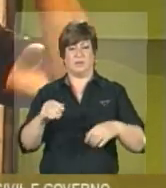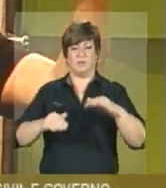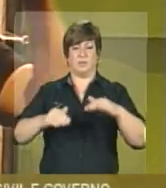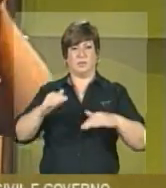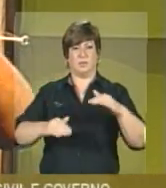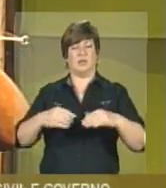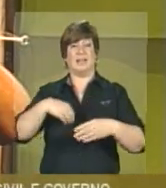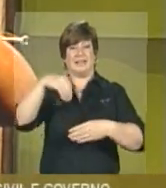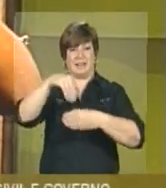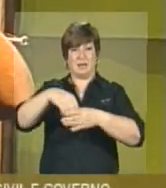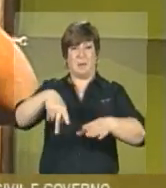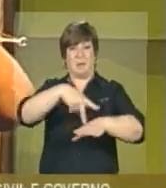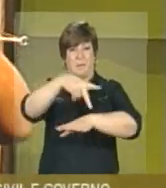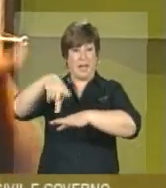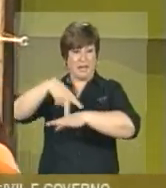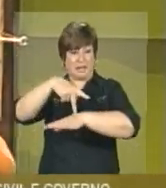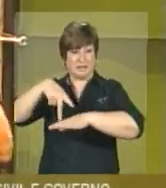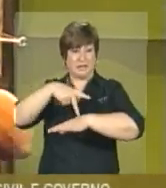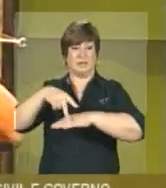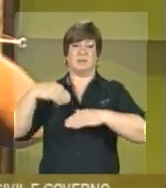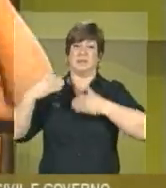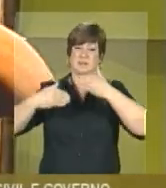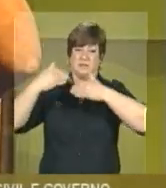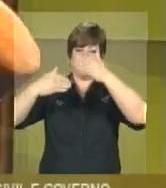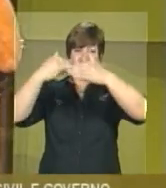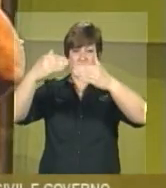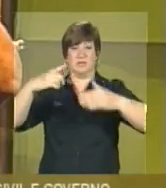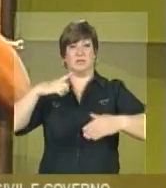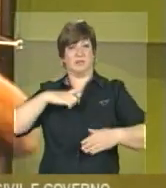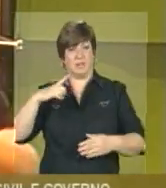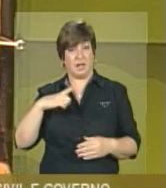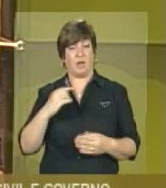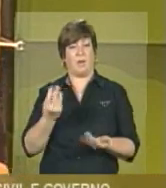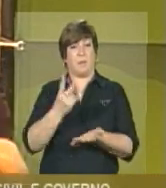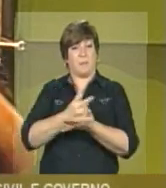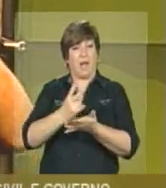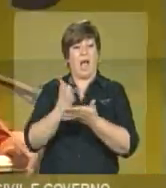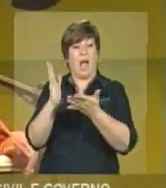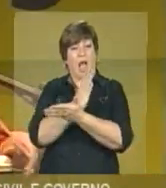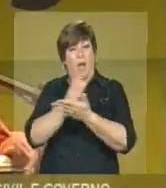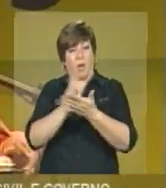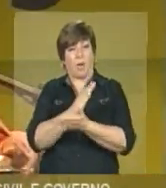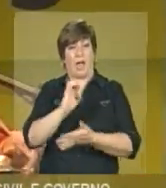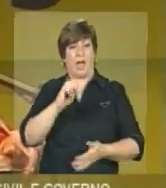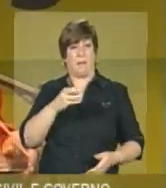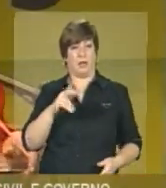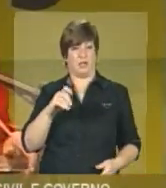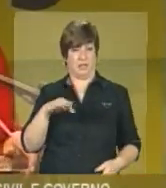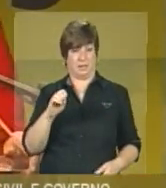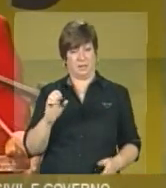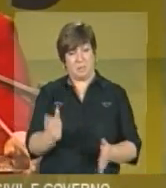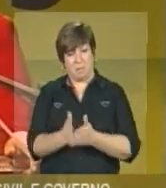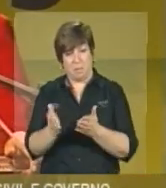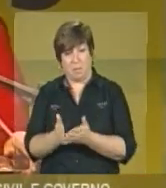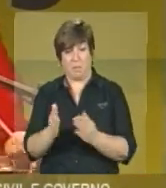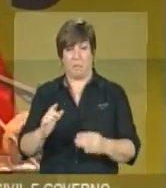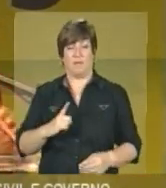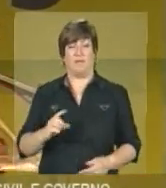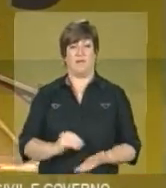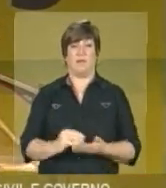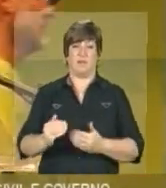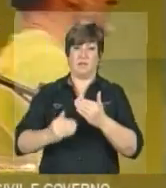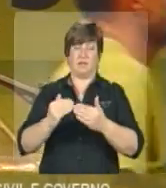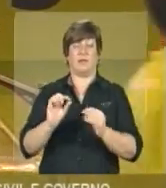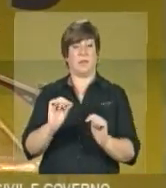nos países desenvolvidos e mesmo em alguns emergentes. A contrapartida disso